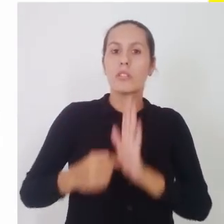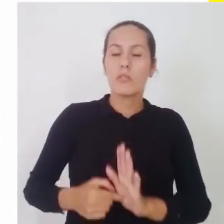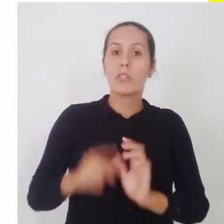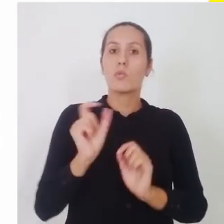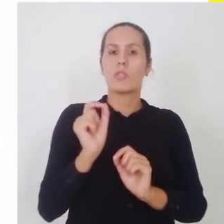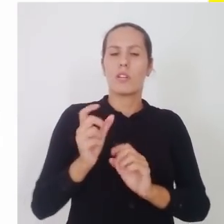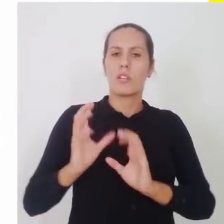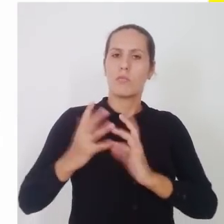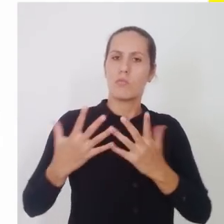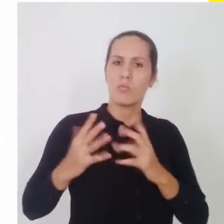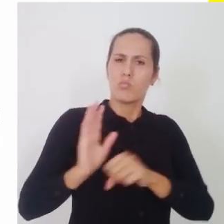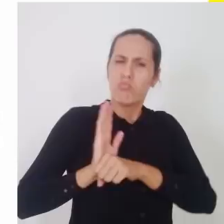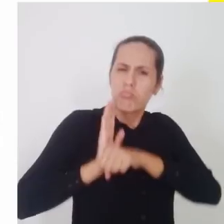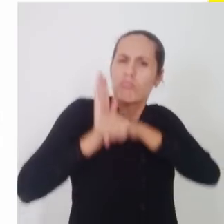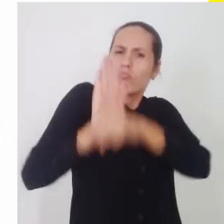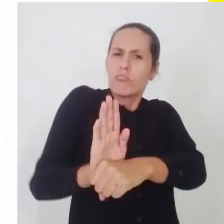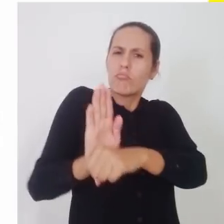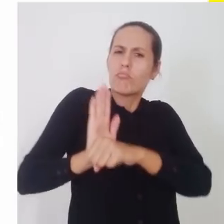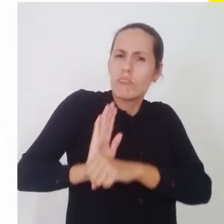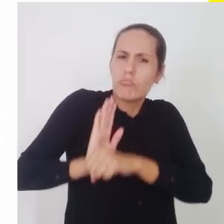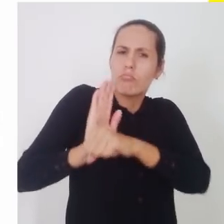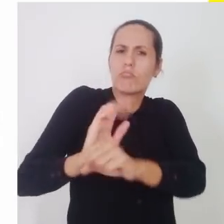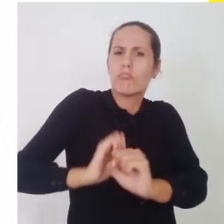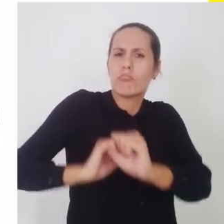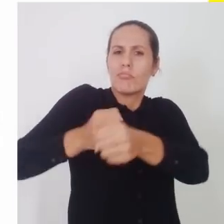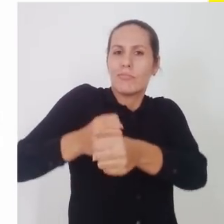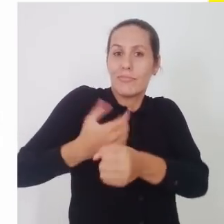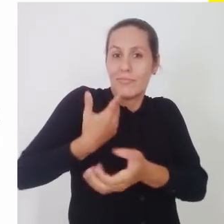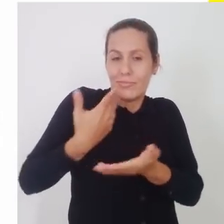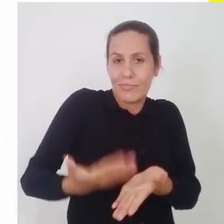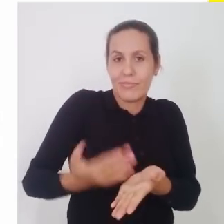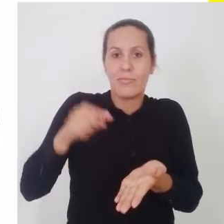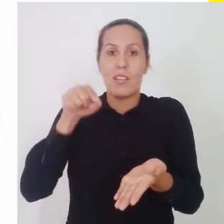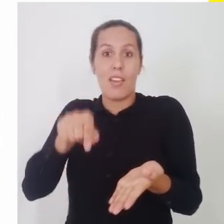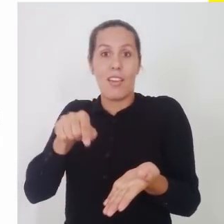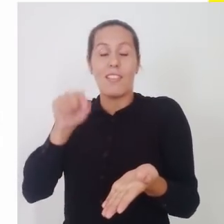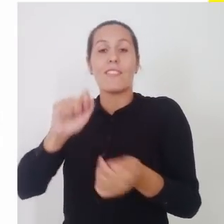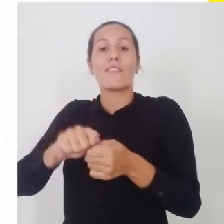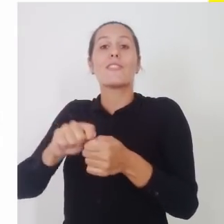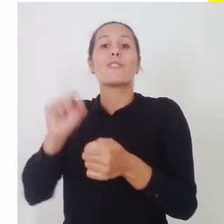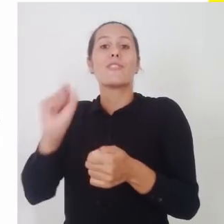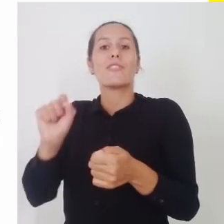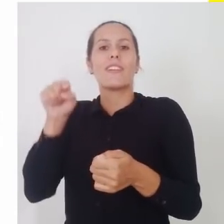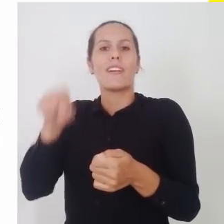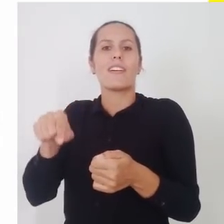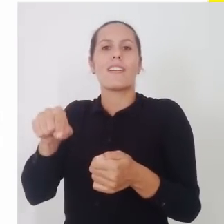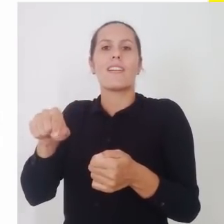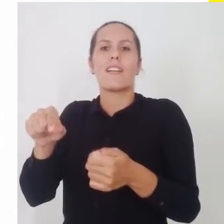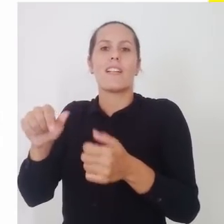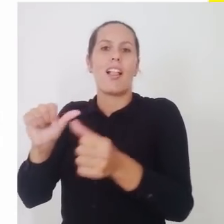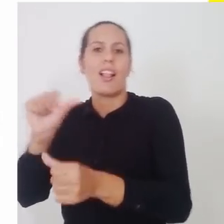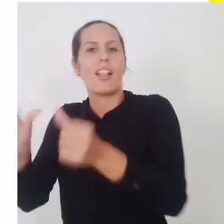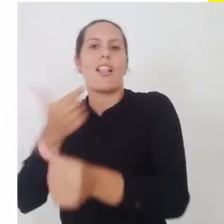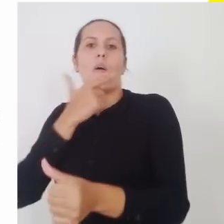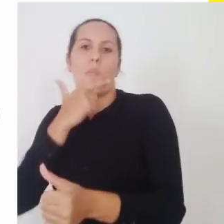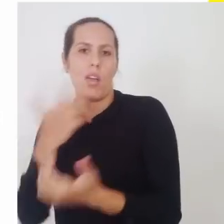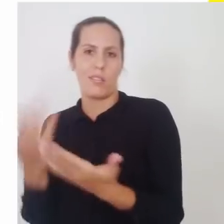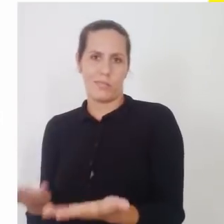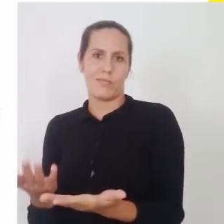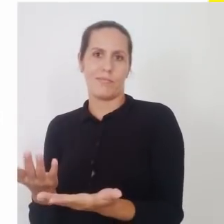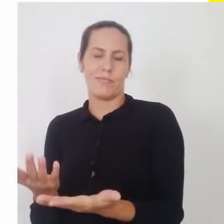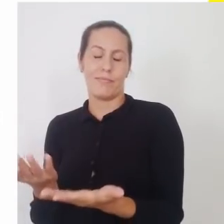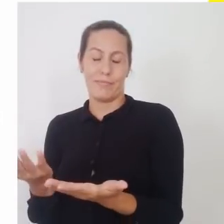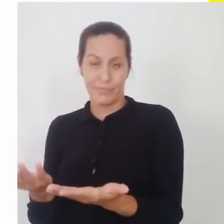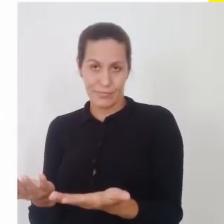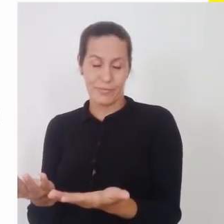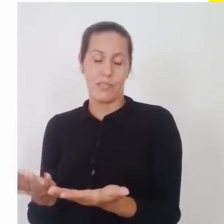discurso de defesa. E aí logo depois, essa expectativa é quebrada. E ele acaba se tornando uma piada,